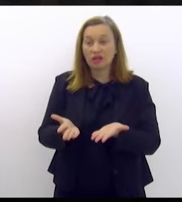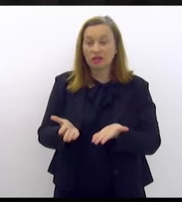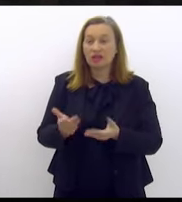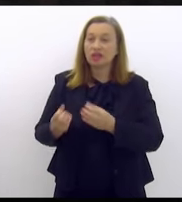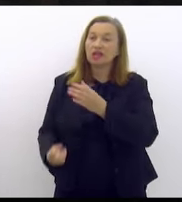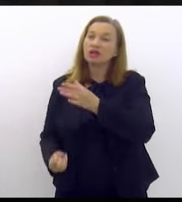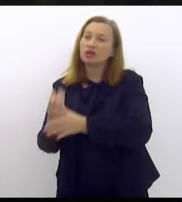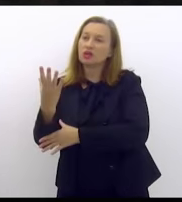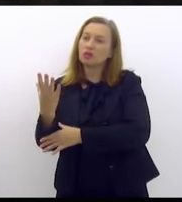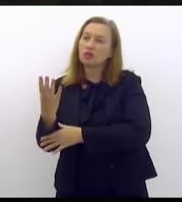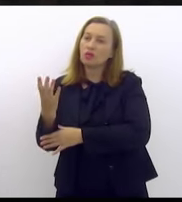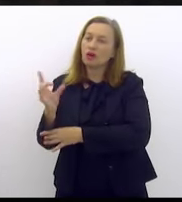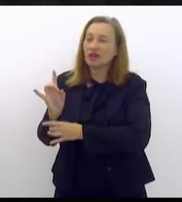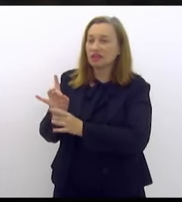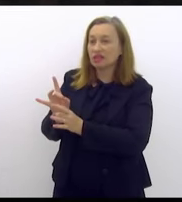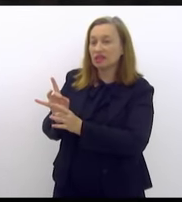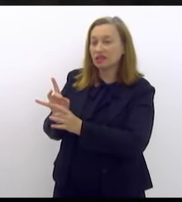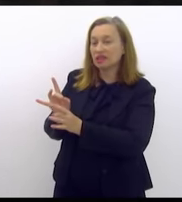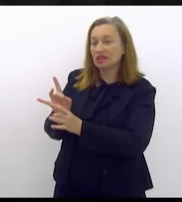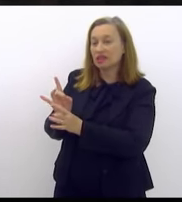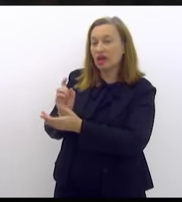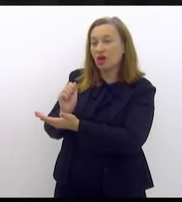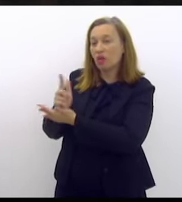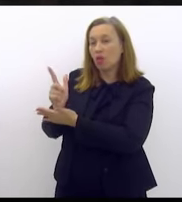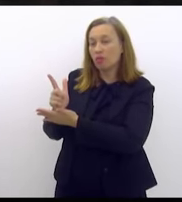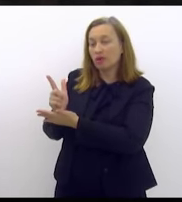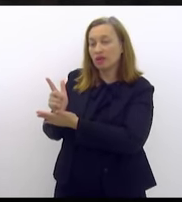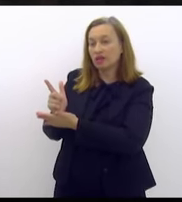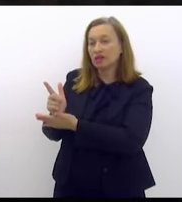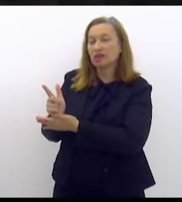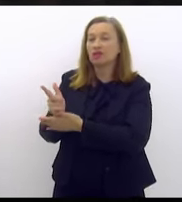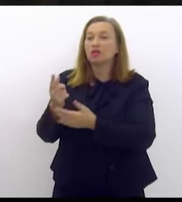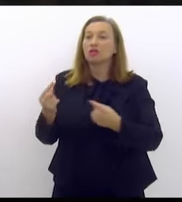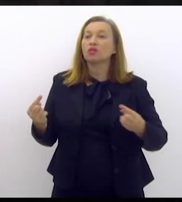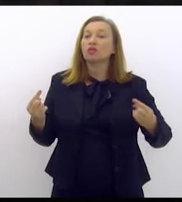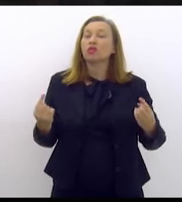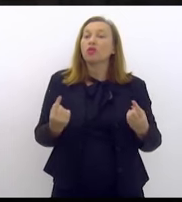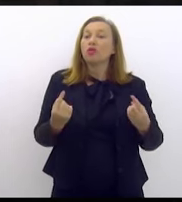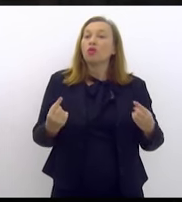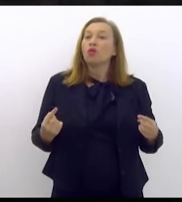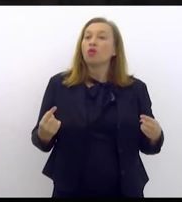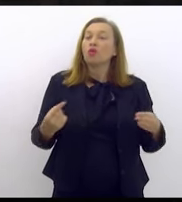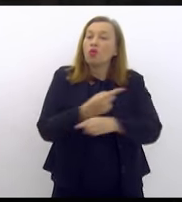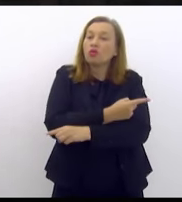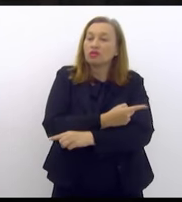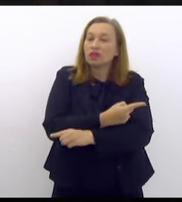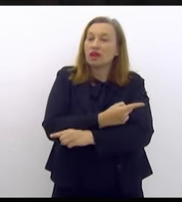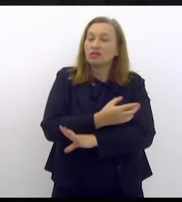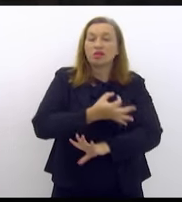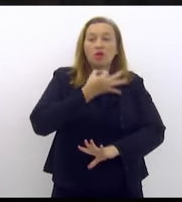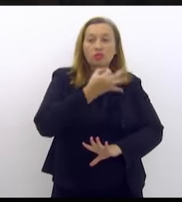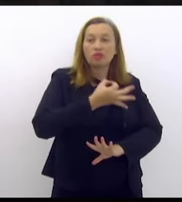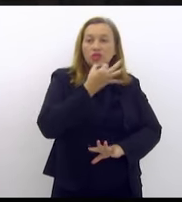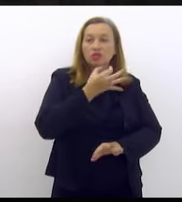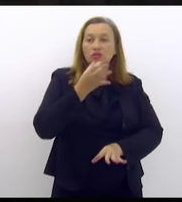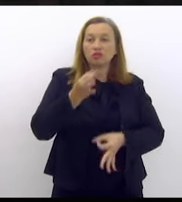criou a do consumidor, contrariando a decisão do Tribunal de Justiça.